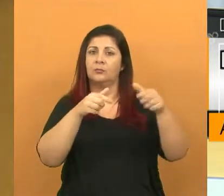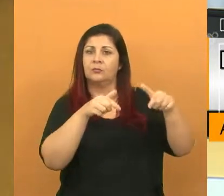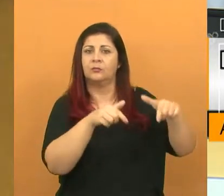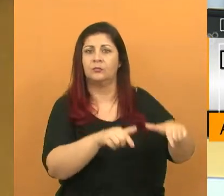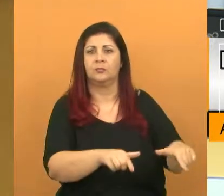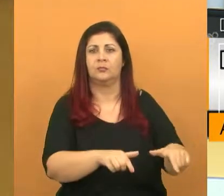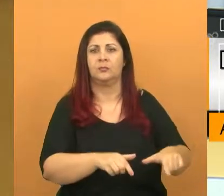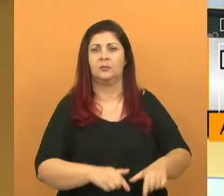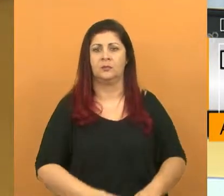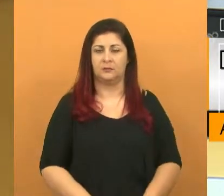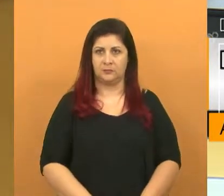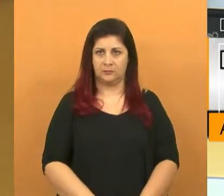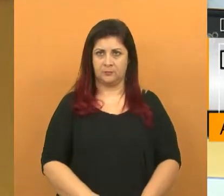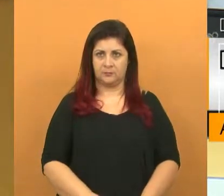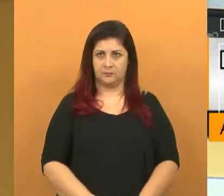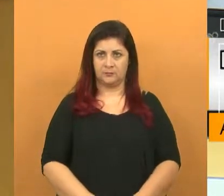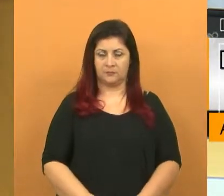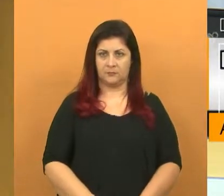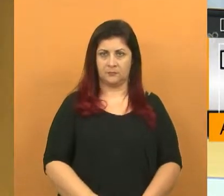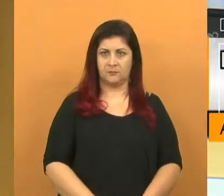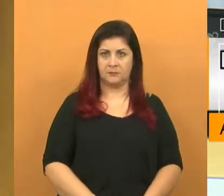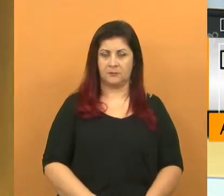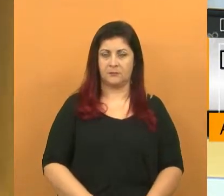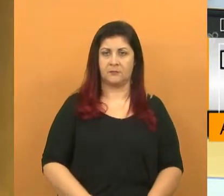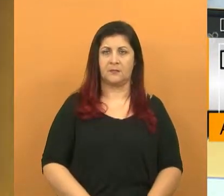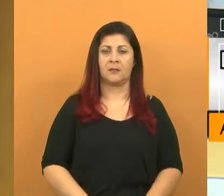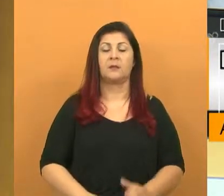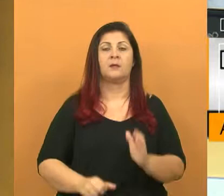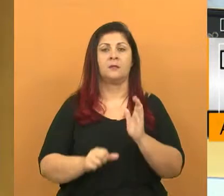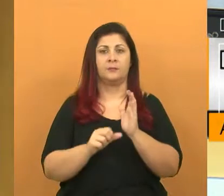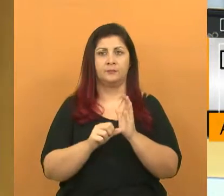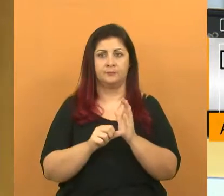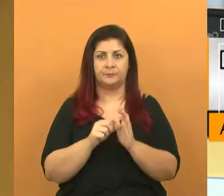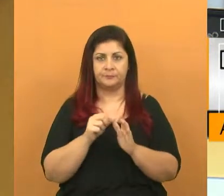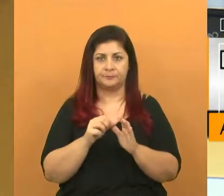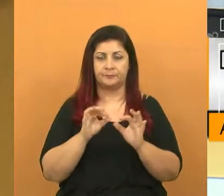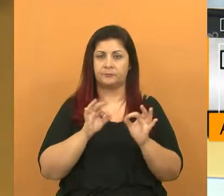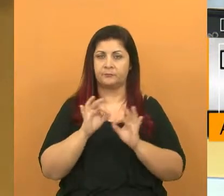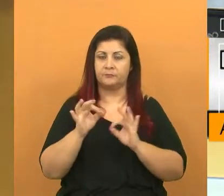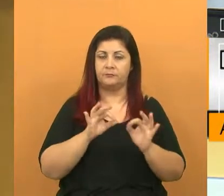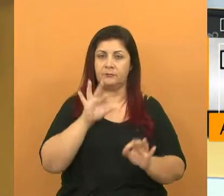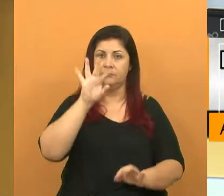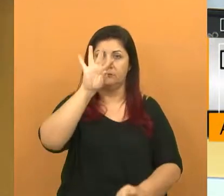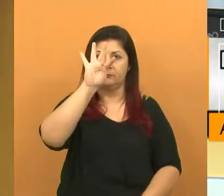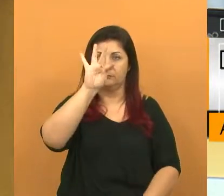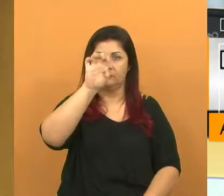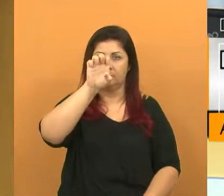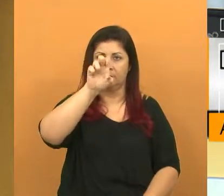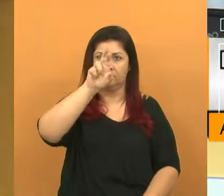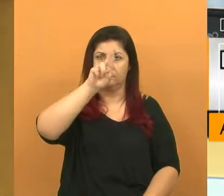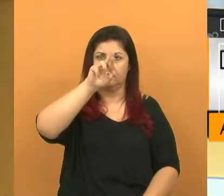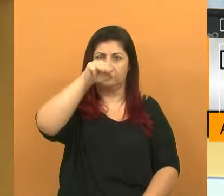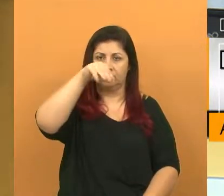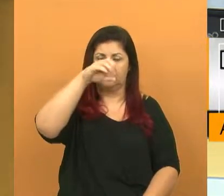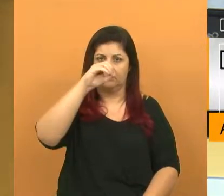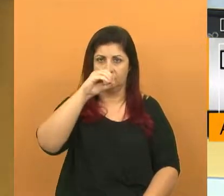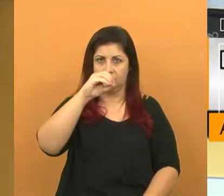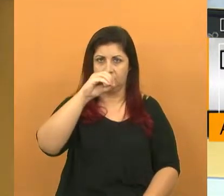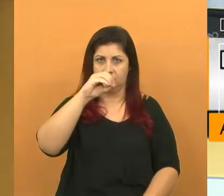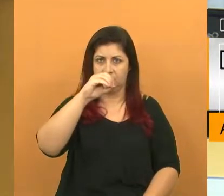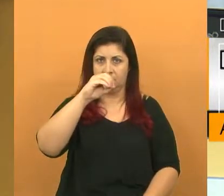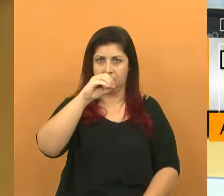se entrega a escritura logo que o cartório registra-se entrega um termo chamado legitimação de posse